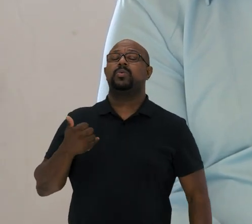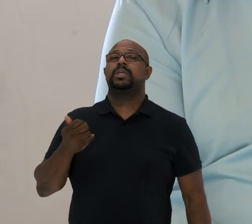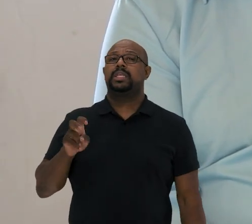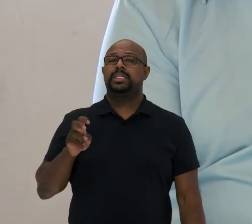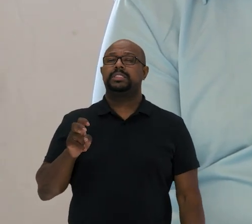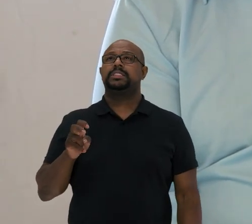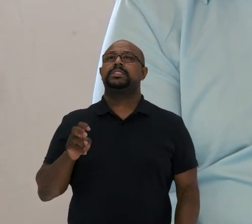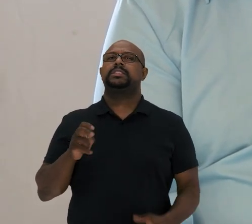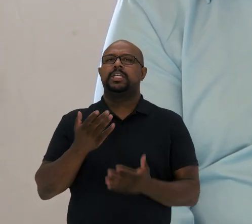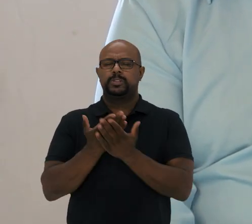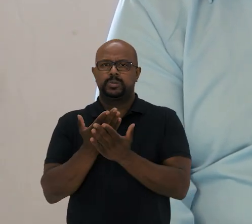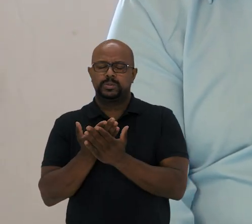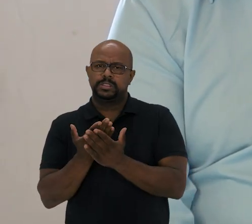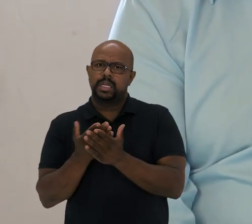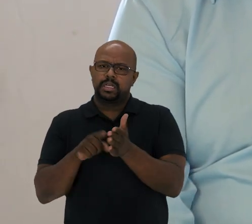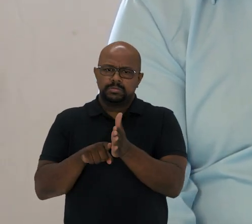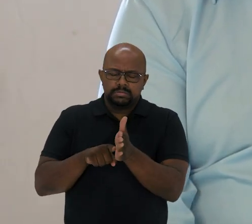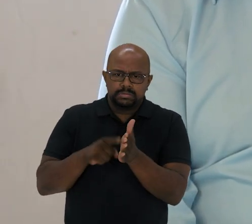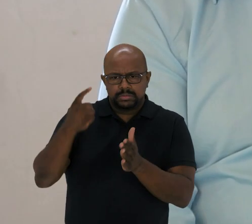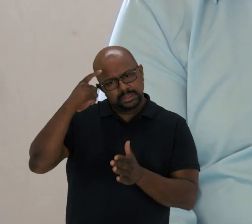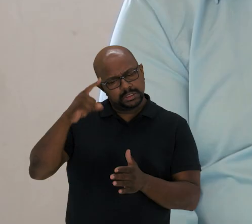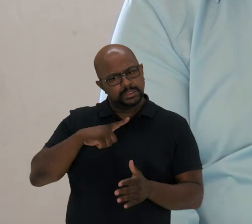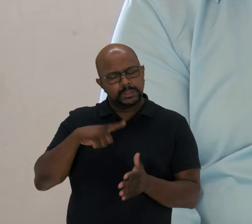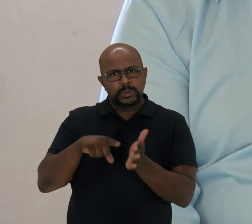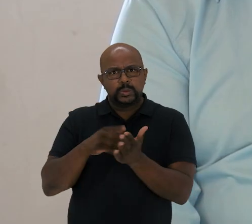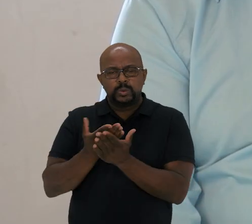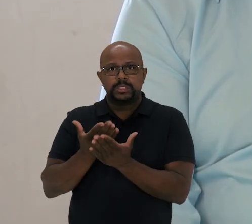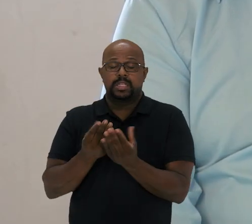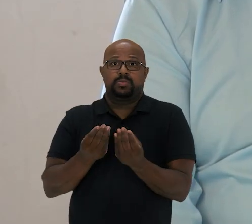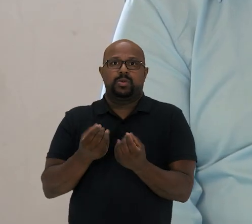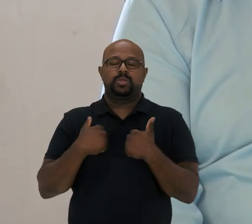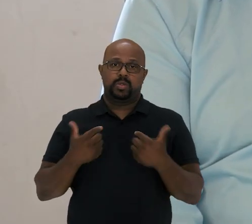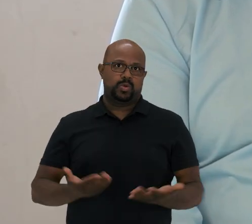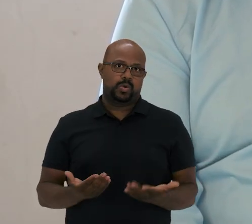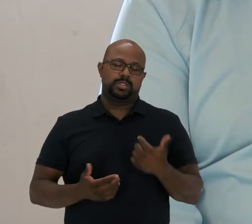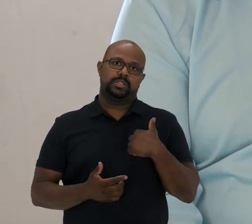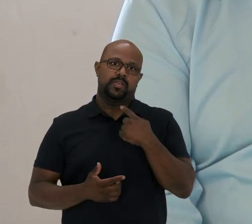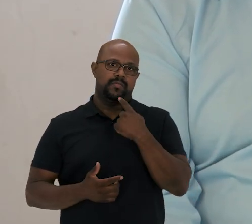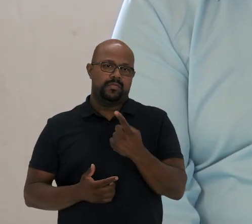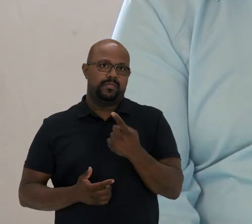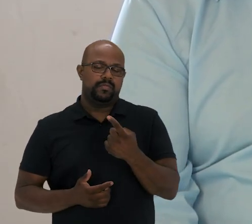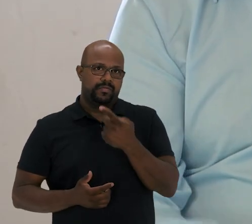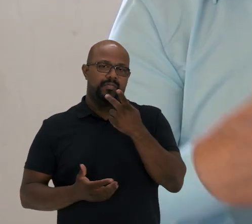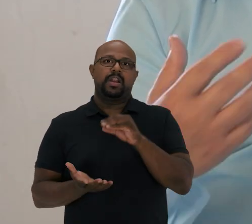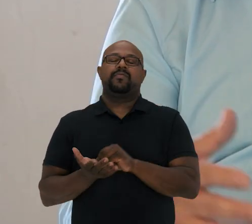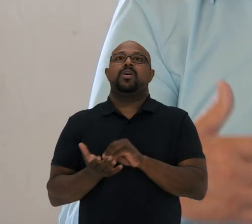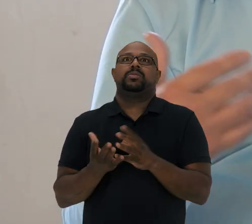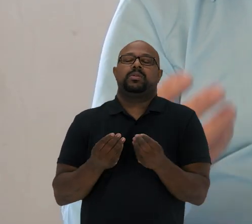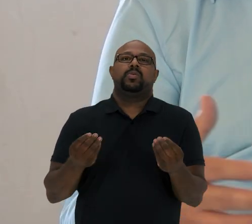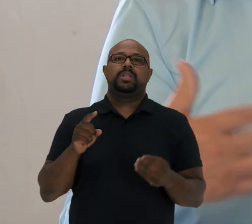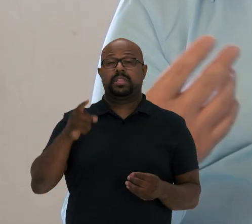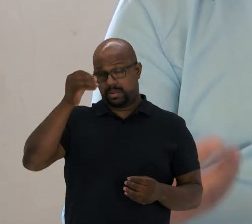15 anos, né, a estudar e achei que tinha estudado muito. Hoje falta bastante, até porque